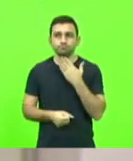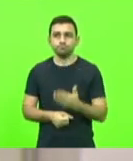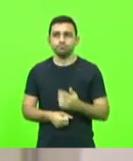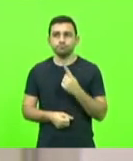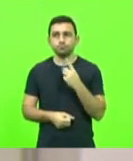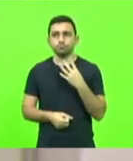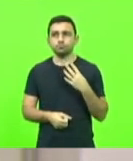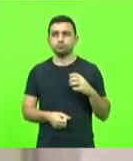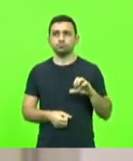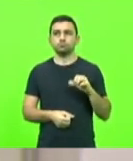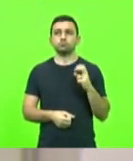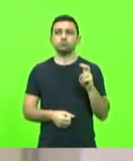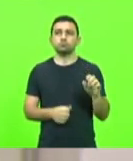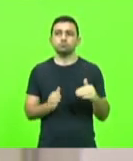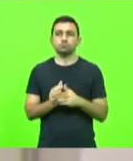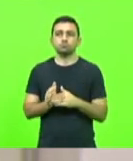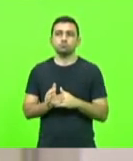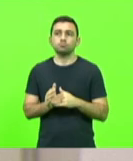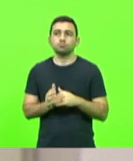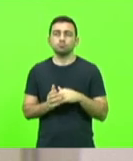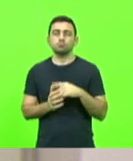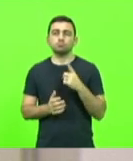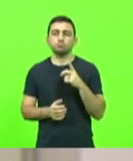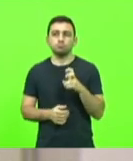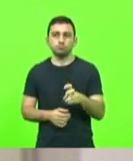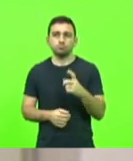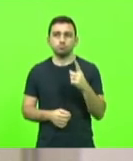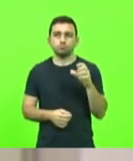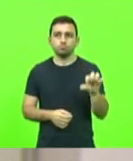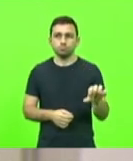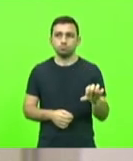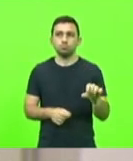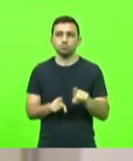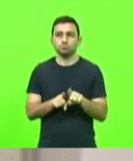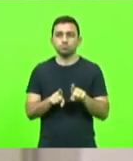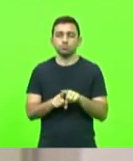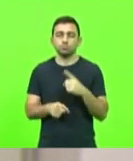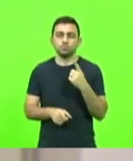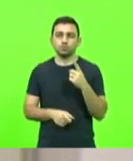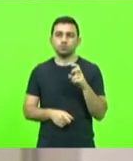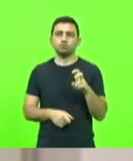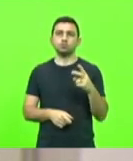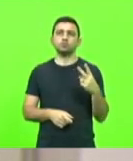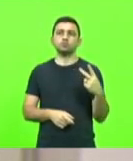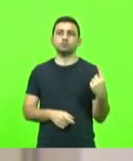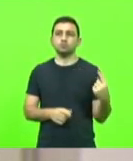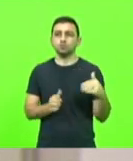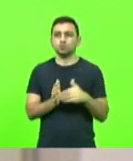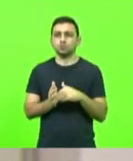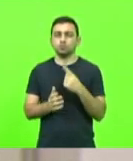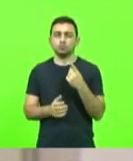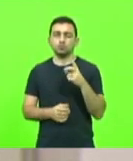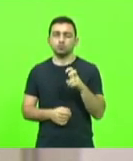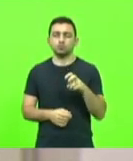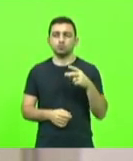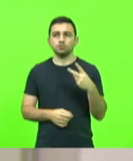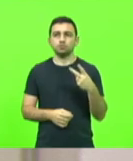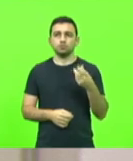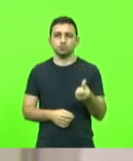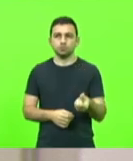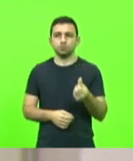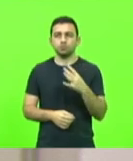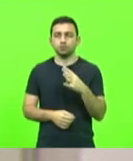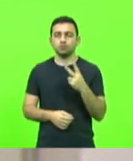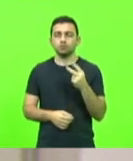.495 a 1.519 e 1.521 a 1.526, barra 2021.